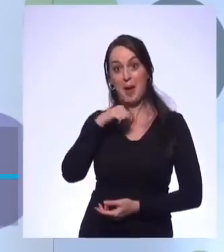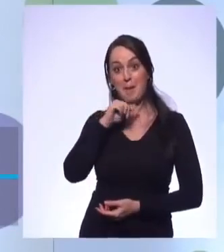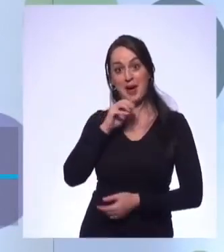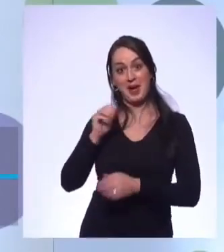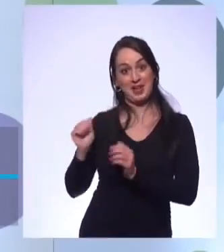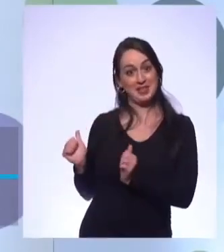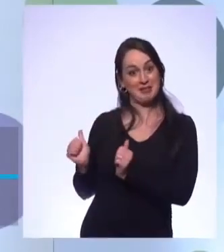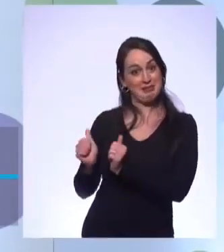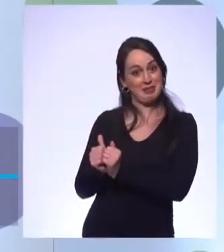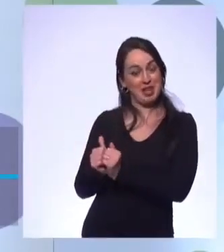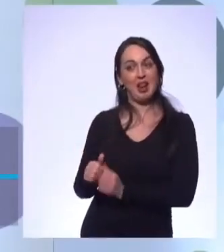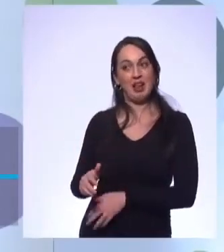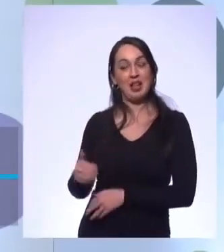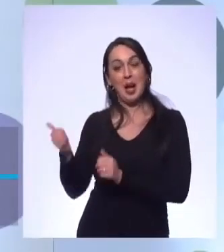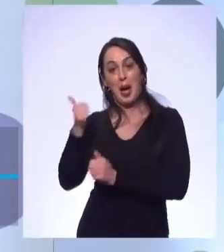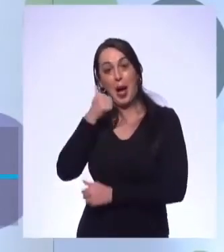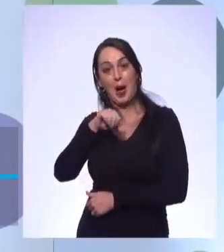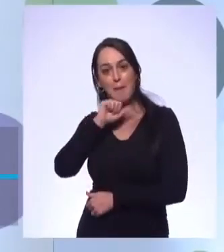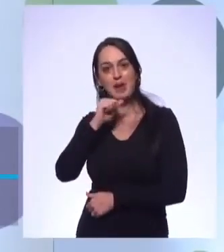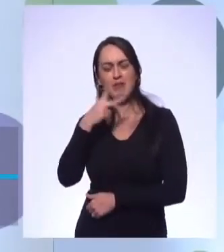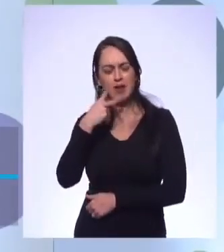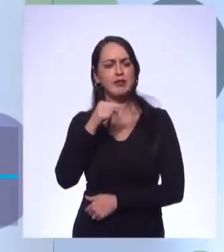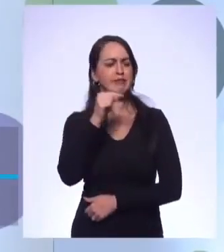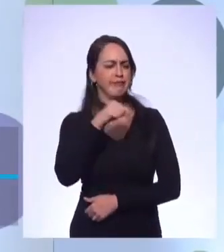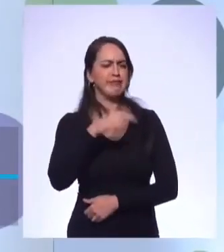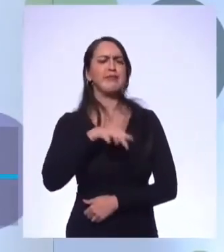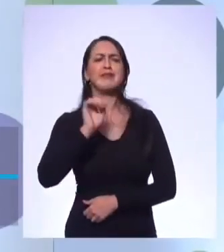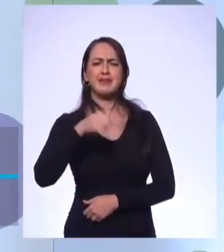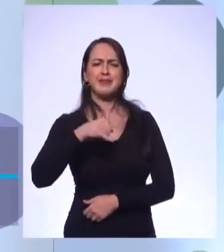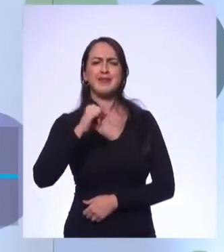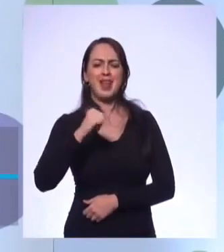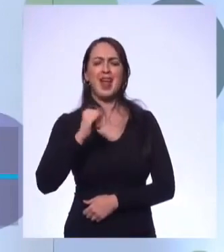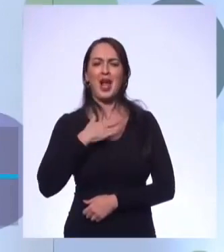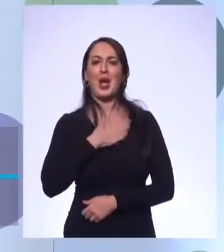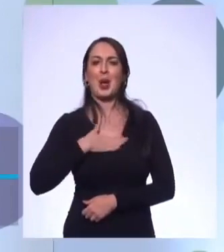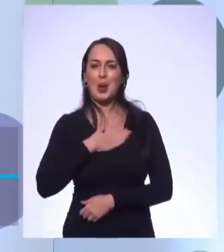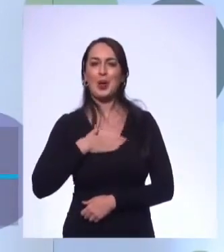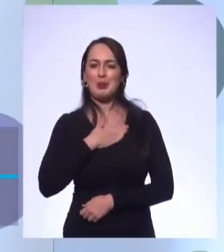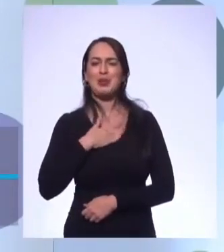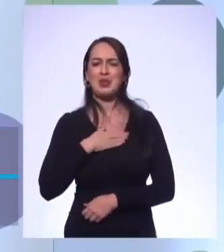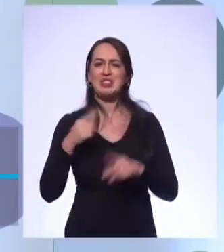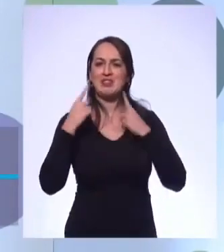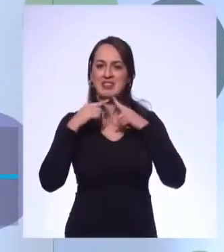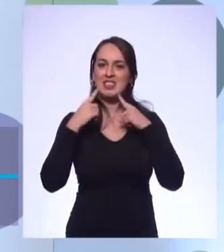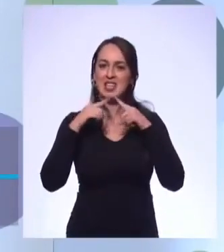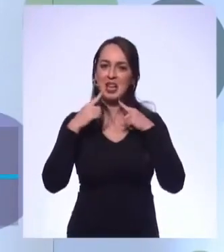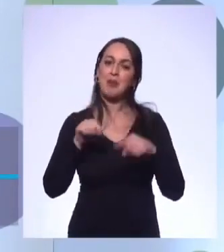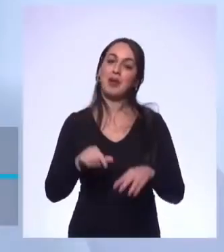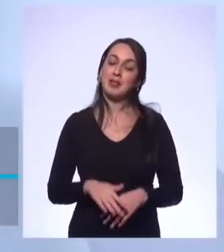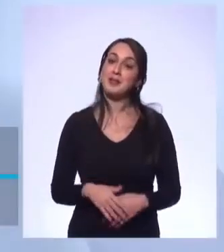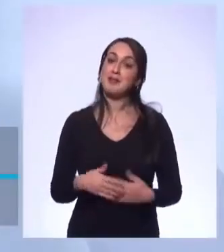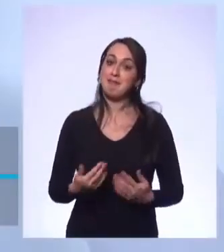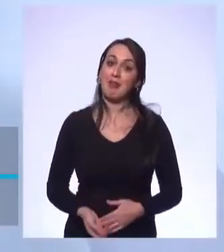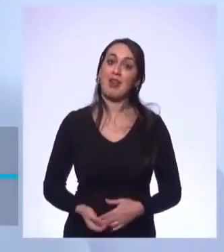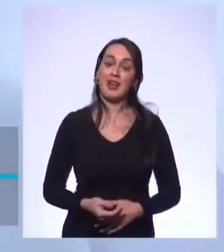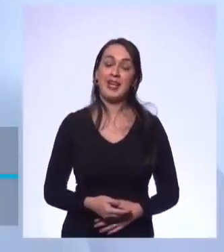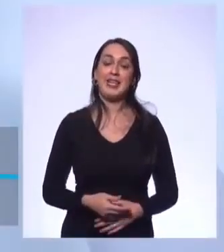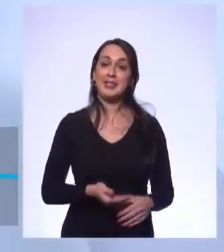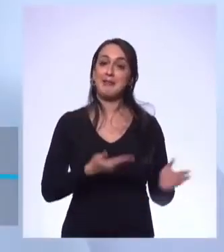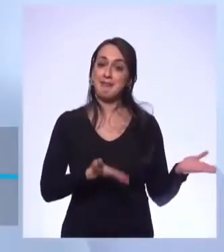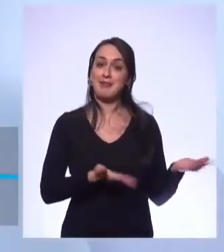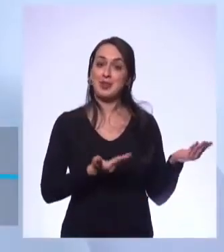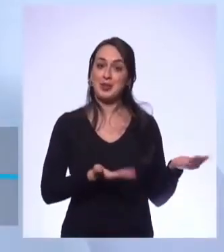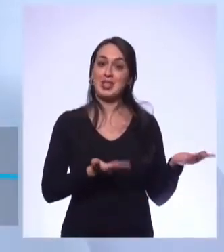que eu gosto de reclamar. Nossa, Um abraço para a mãe da Ana Beatriz. Filhos reclamam demais. adolescentes reclamam demais. Sim, E é bom